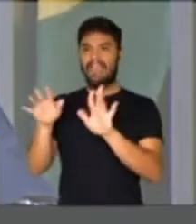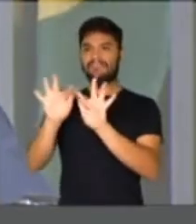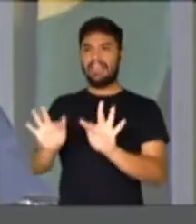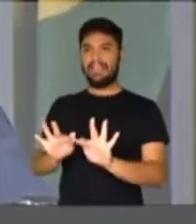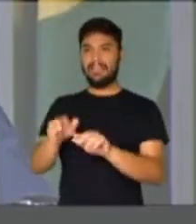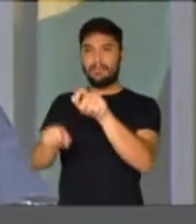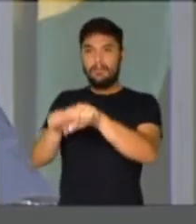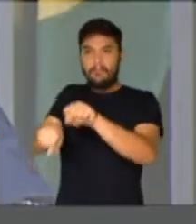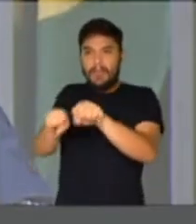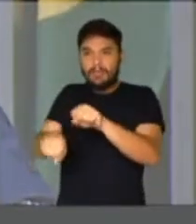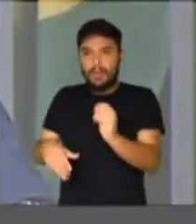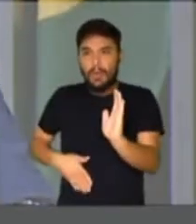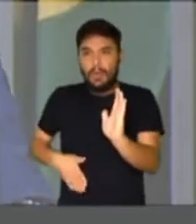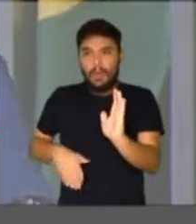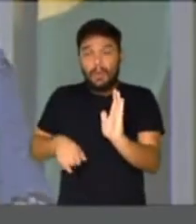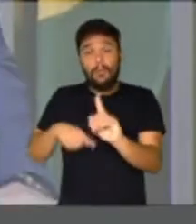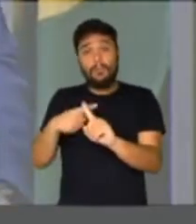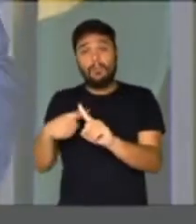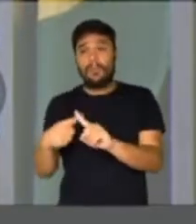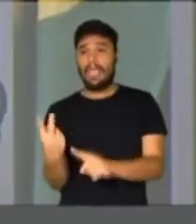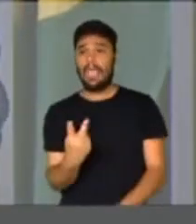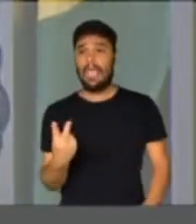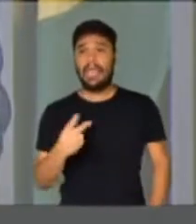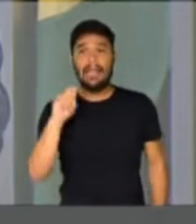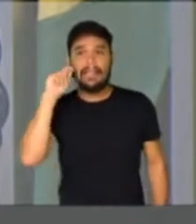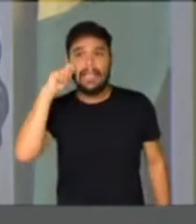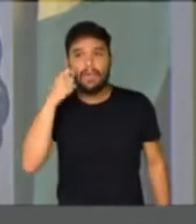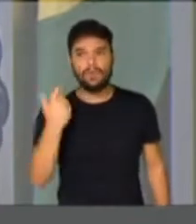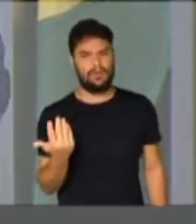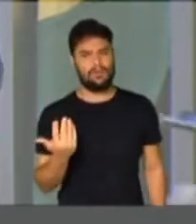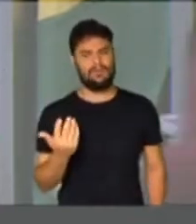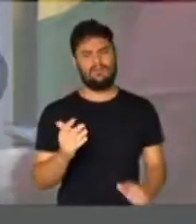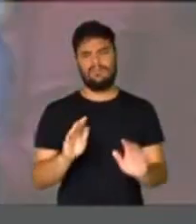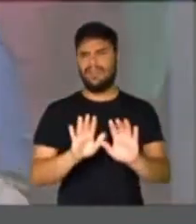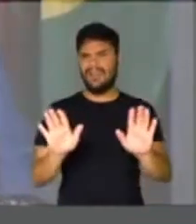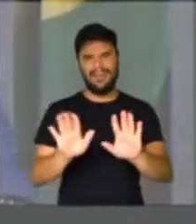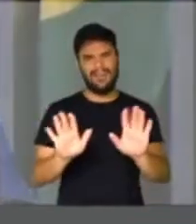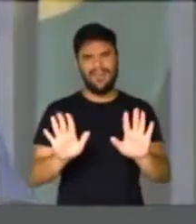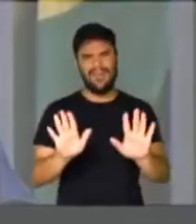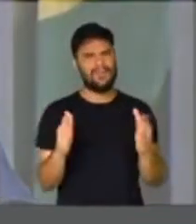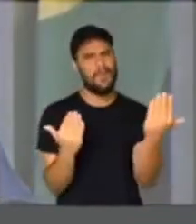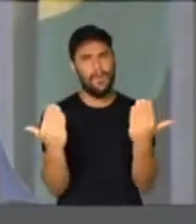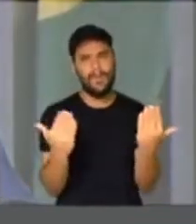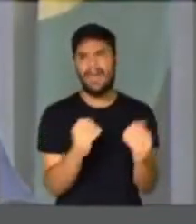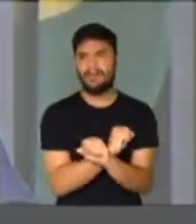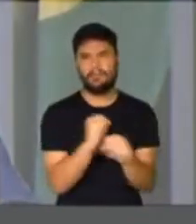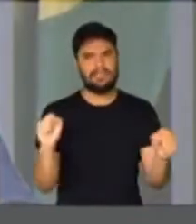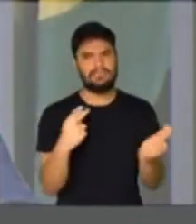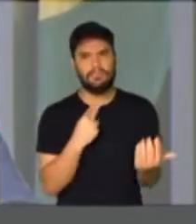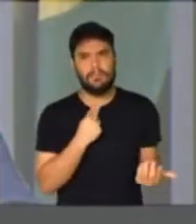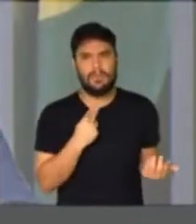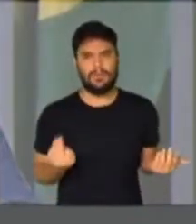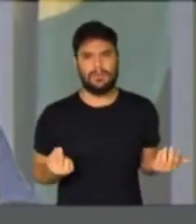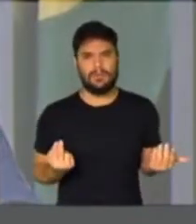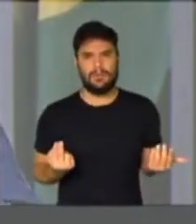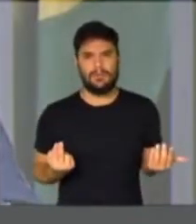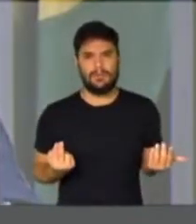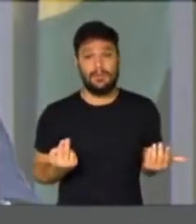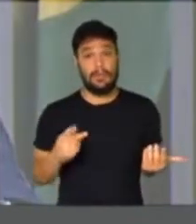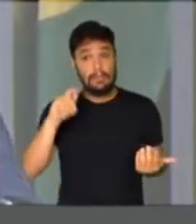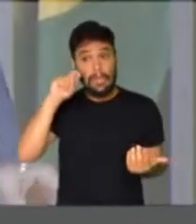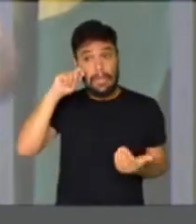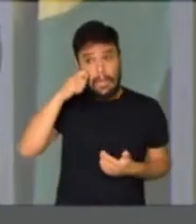o rio das negras não importam qualquer vida inocente importa qual que é vida inocente agora